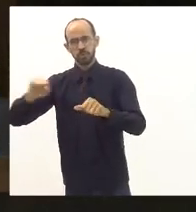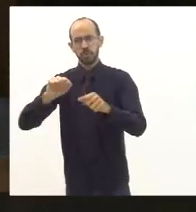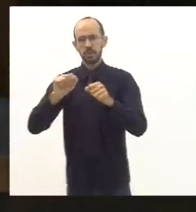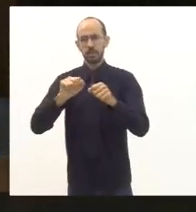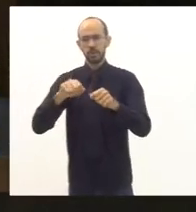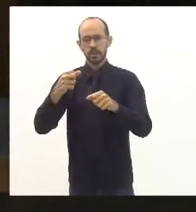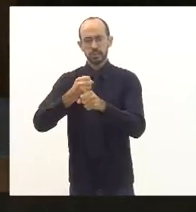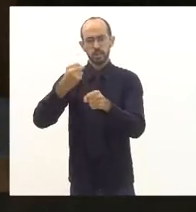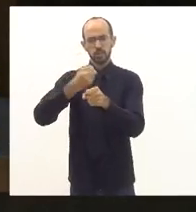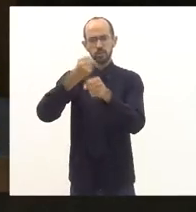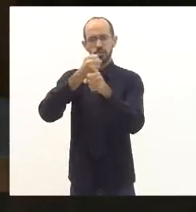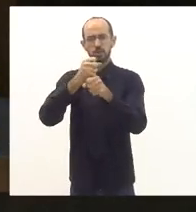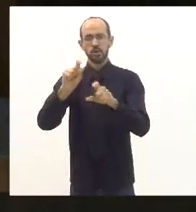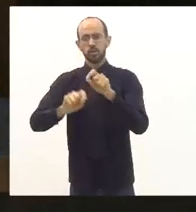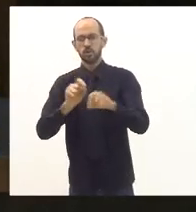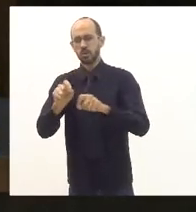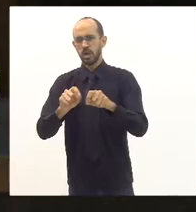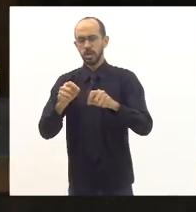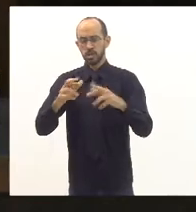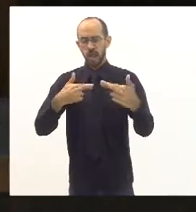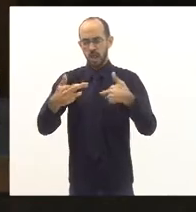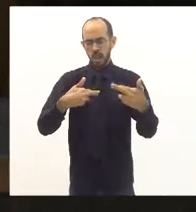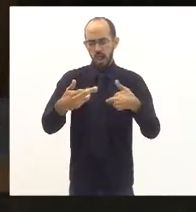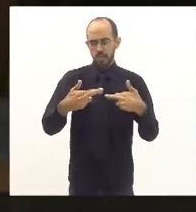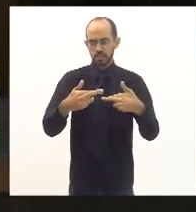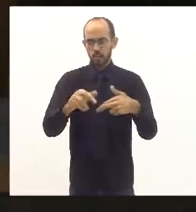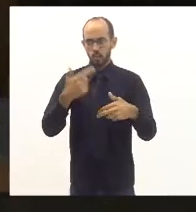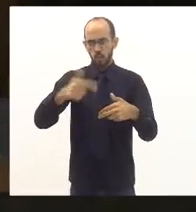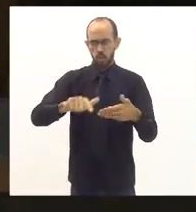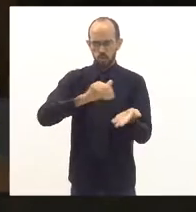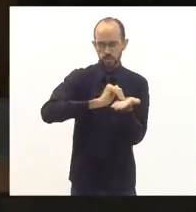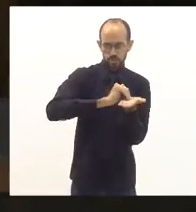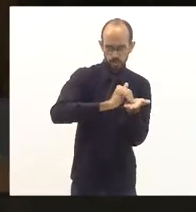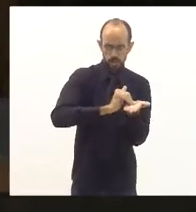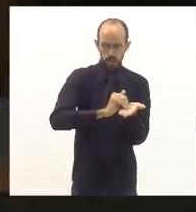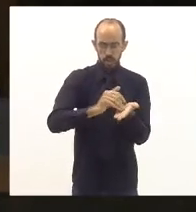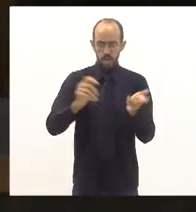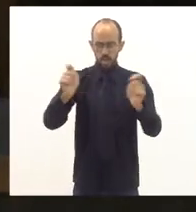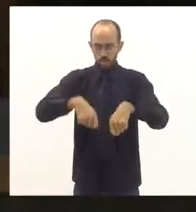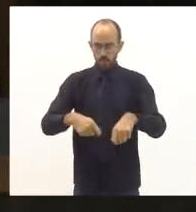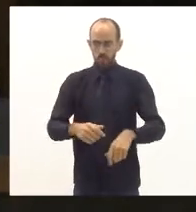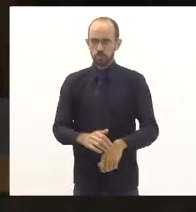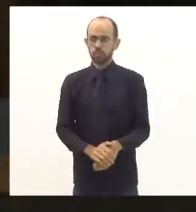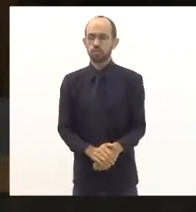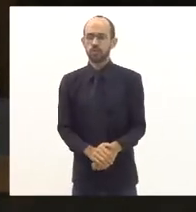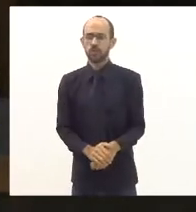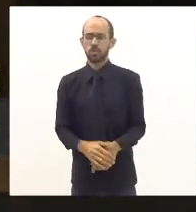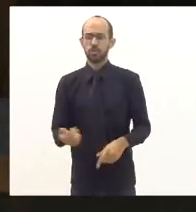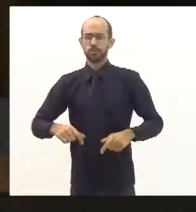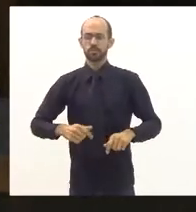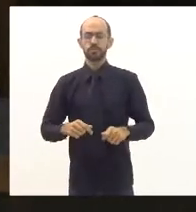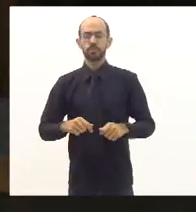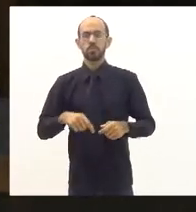construção dessa relação com as demais secretarias sejam possíveis. E agora é lei. Exatamente, de modo que a